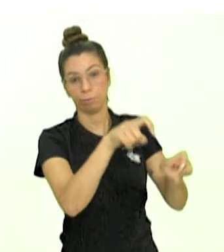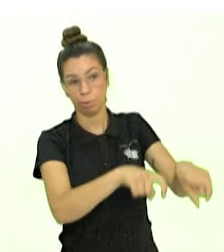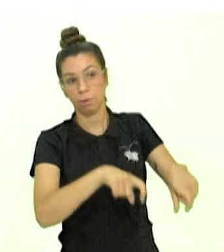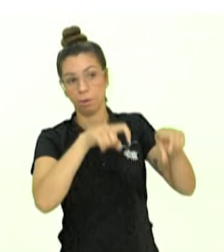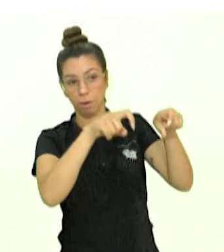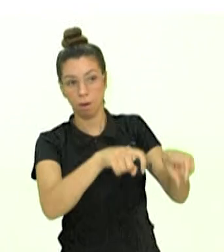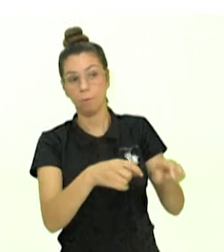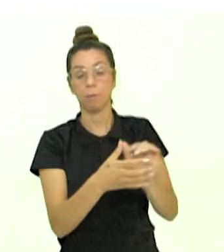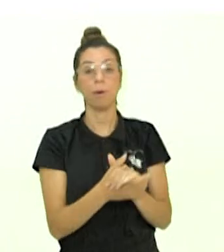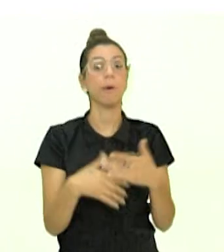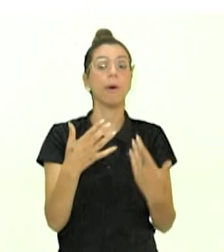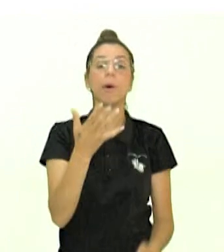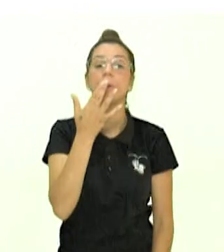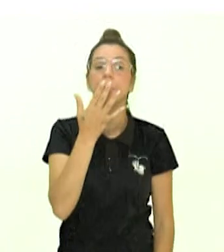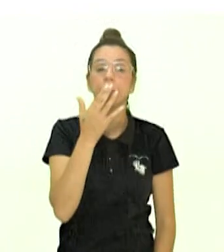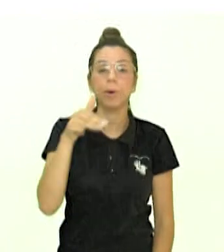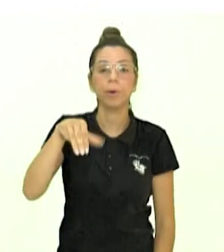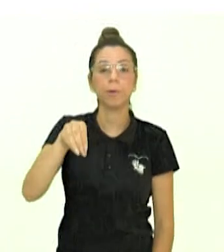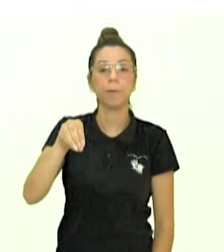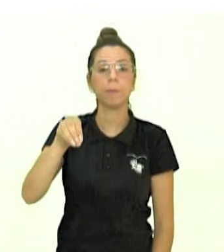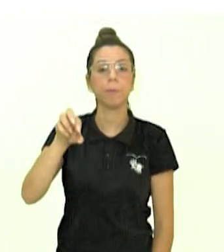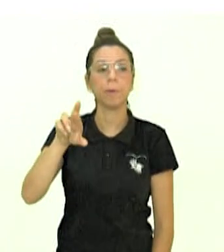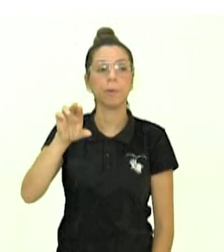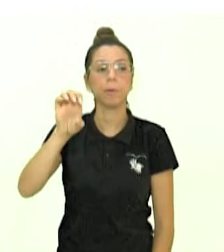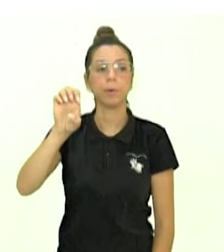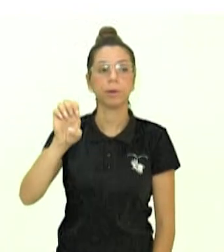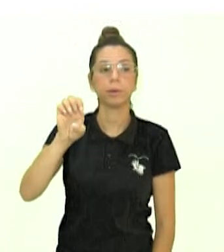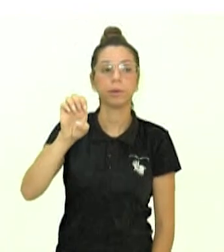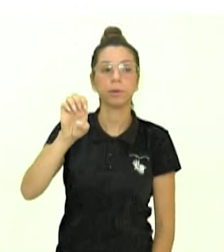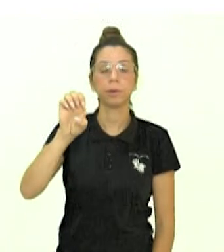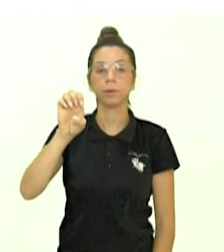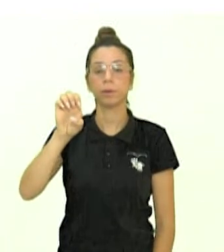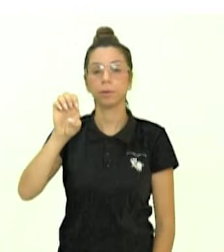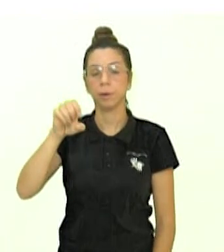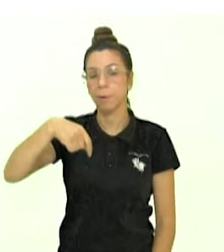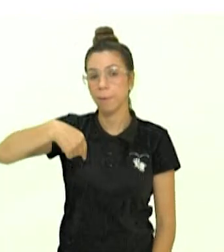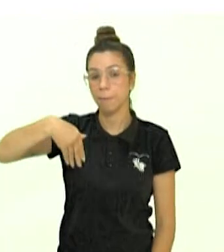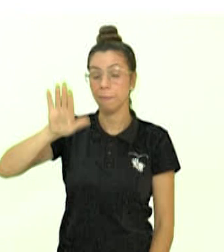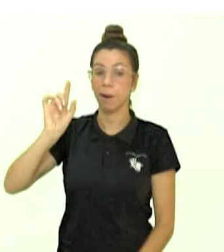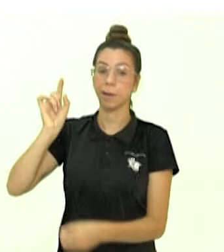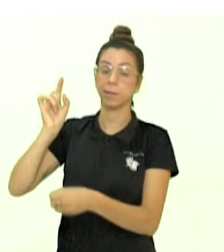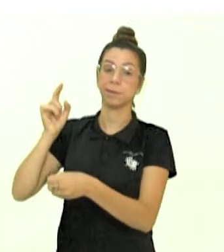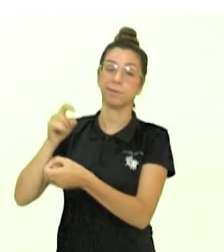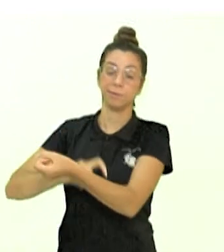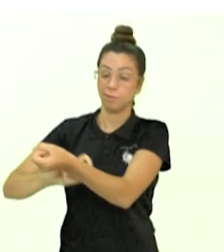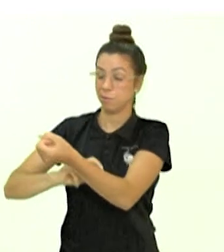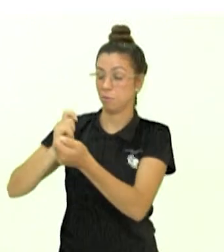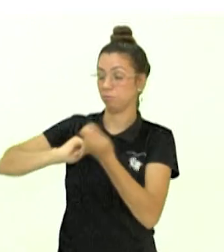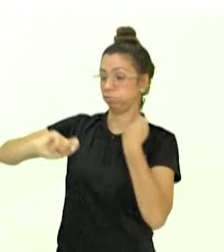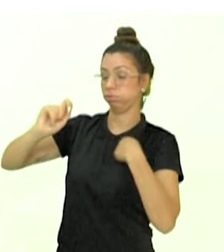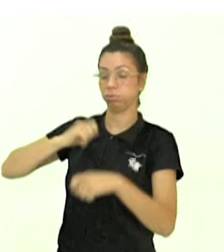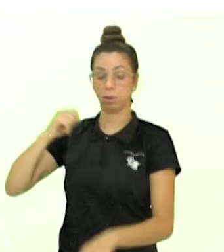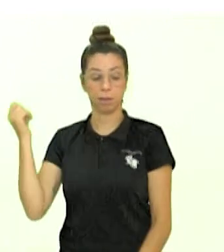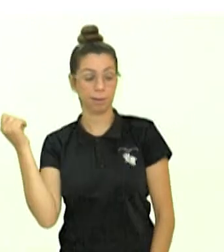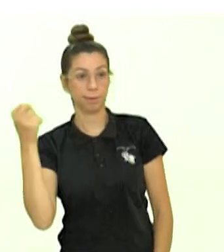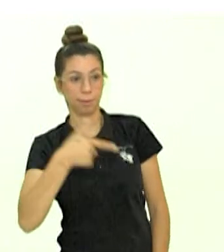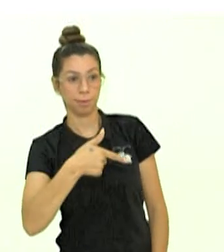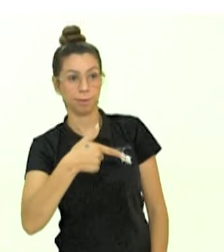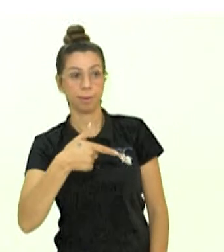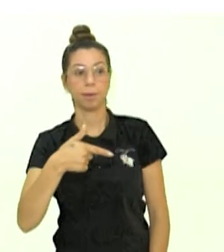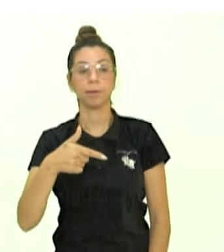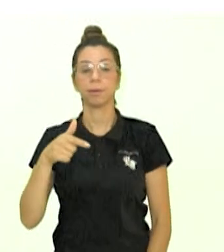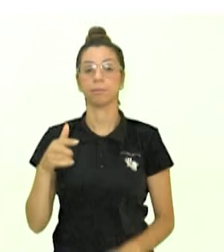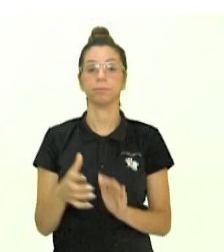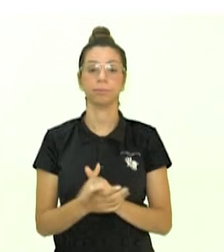em cor diferente, olha, more stressful than, mais estressante que. No exercício anterior, a gente